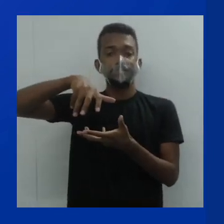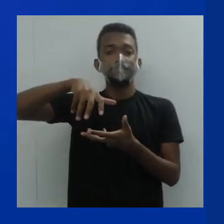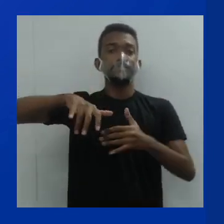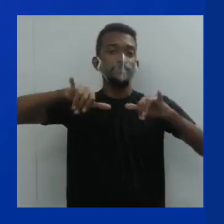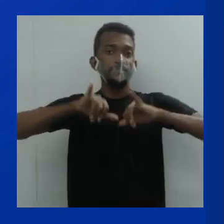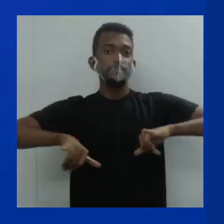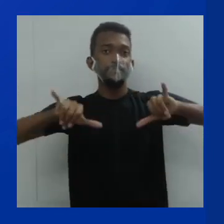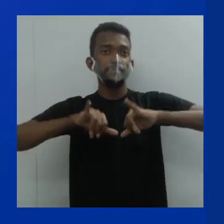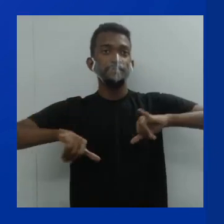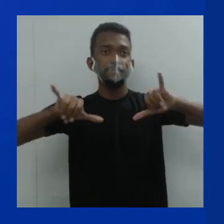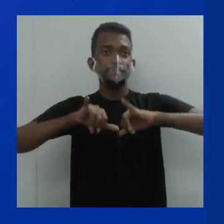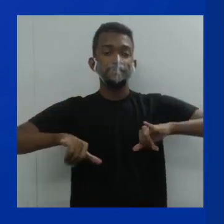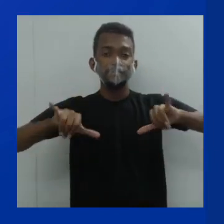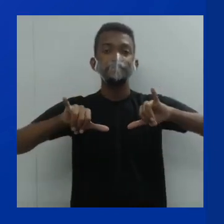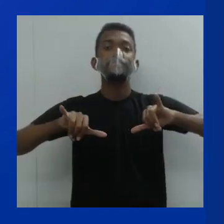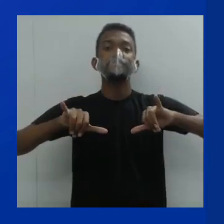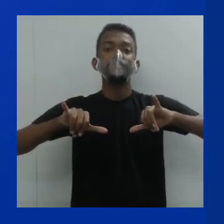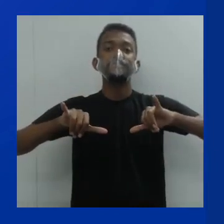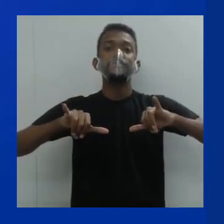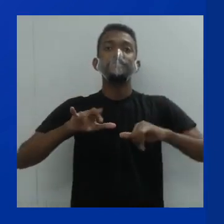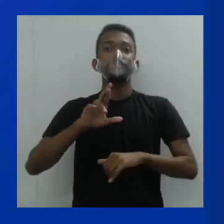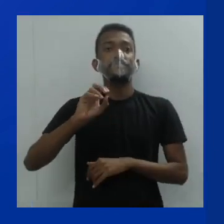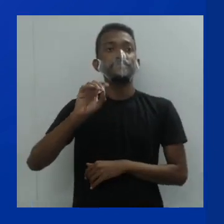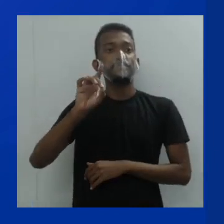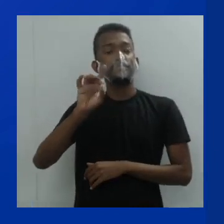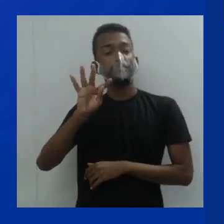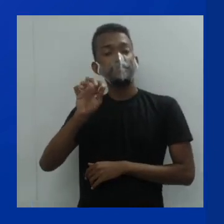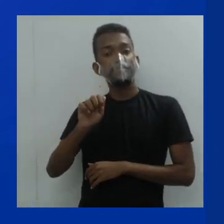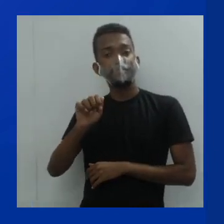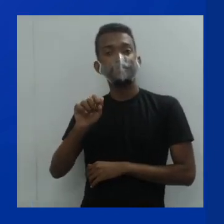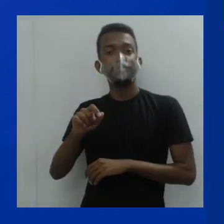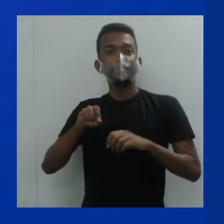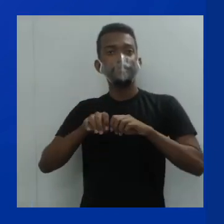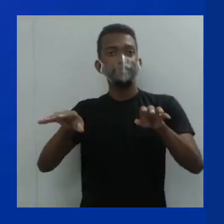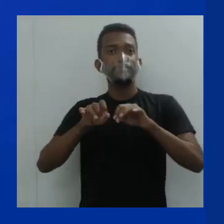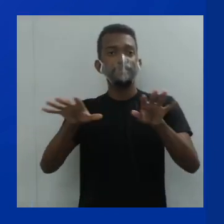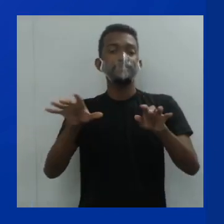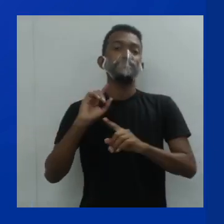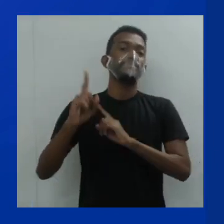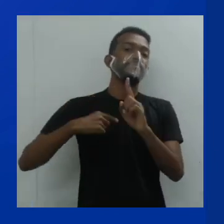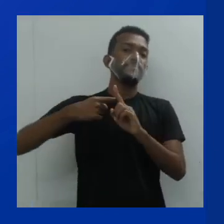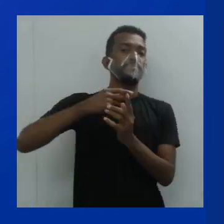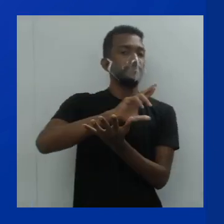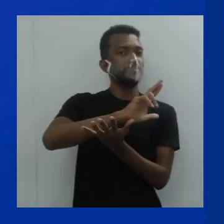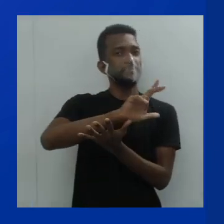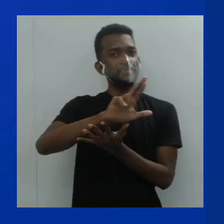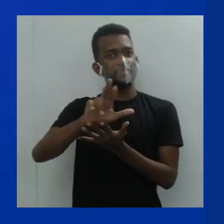distribuição, rota de dispersão e diversidade.